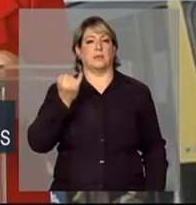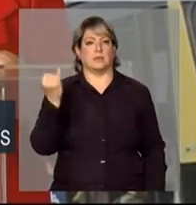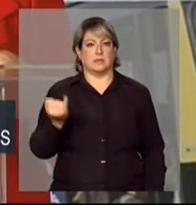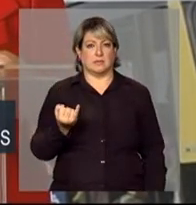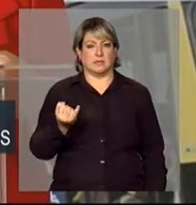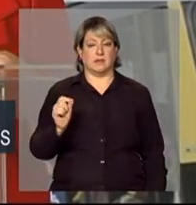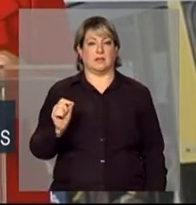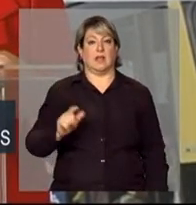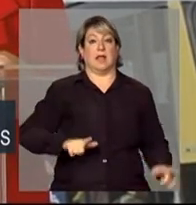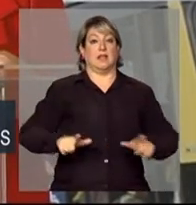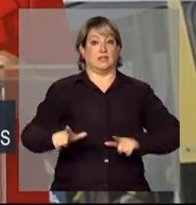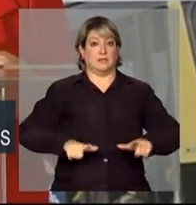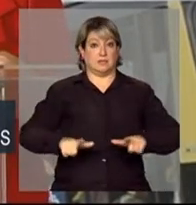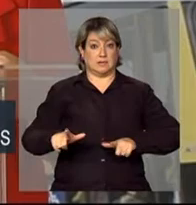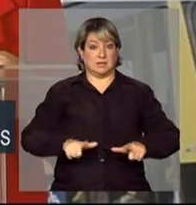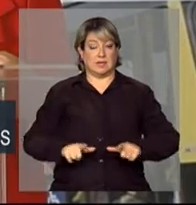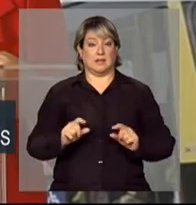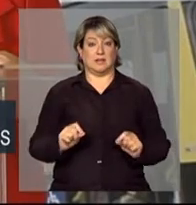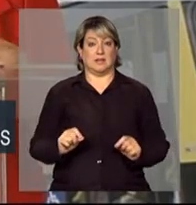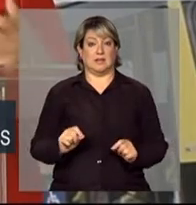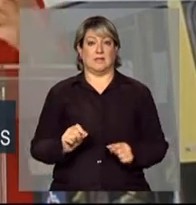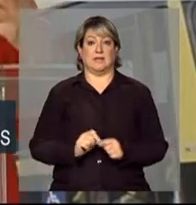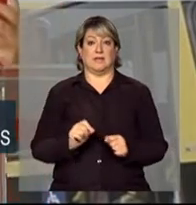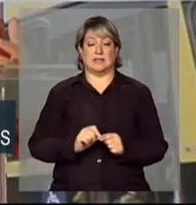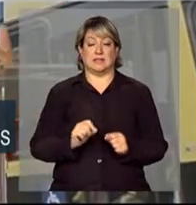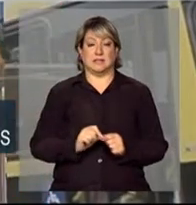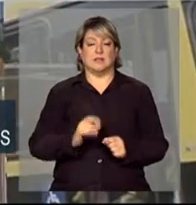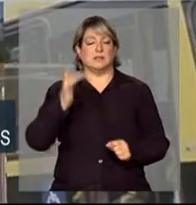a atividade de levar